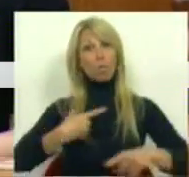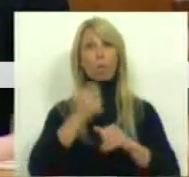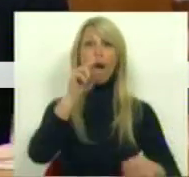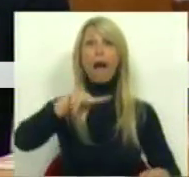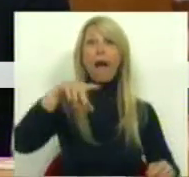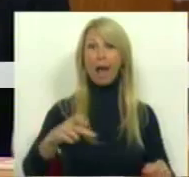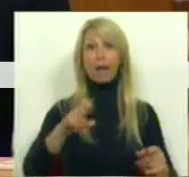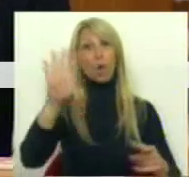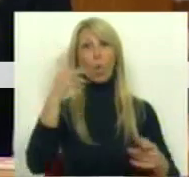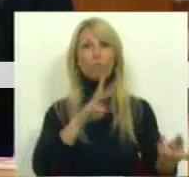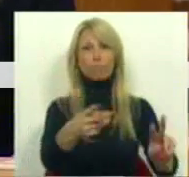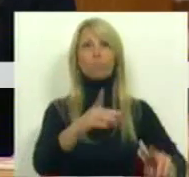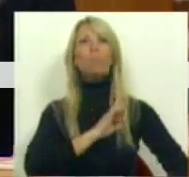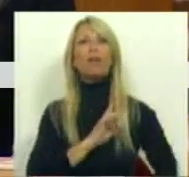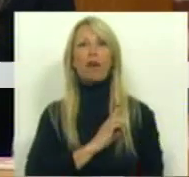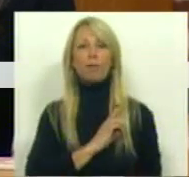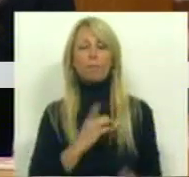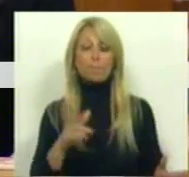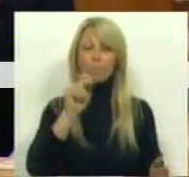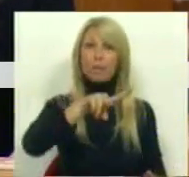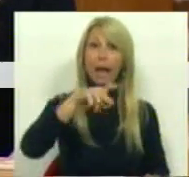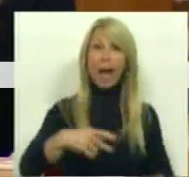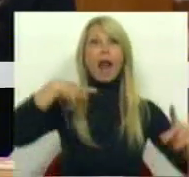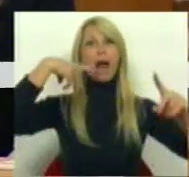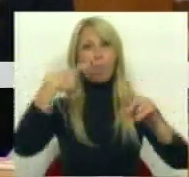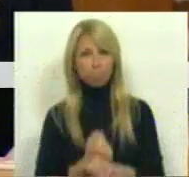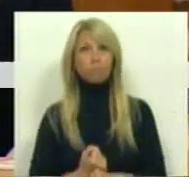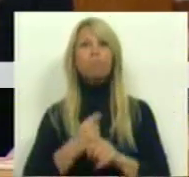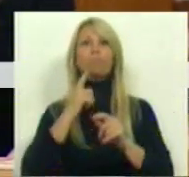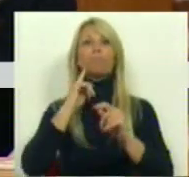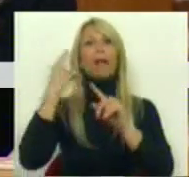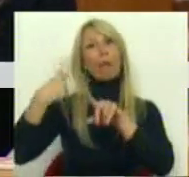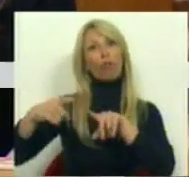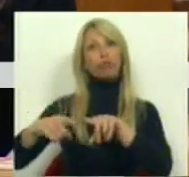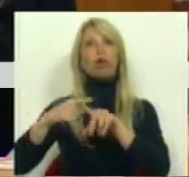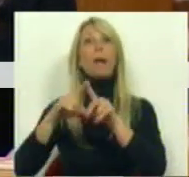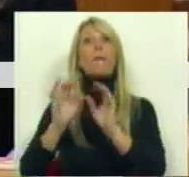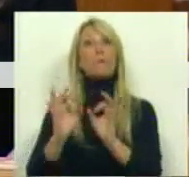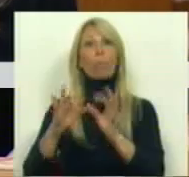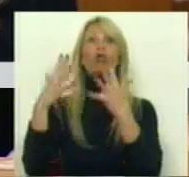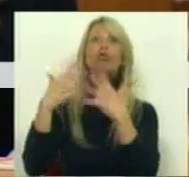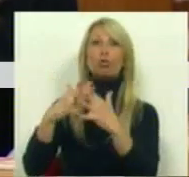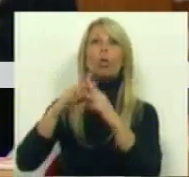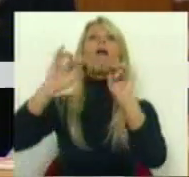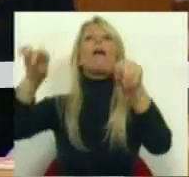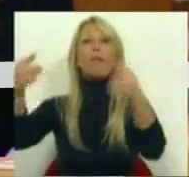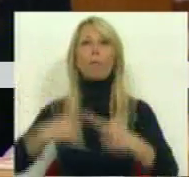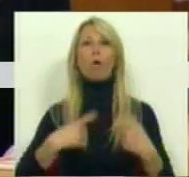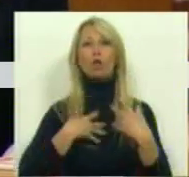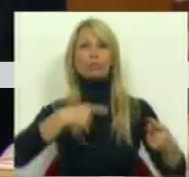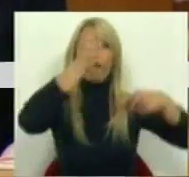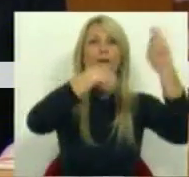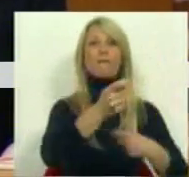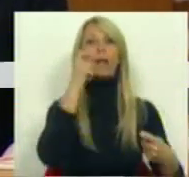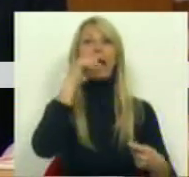no processo de privatização. Ou seja, a ANA compra a concessão das suas próprias estruturas para depois as vender a quem comprar a ANA.